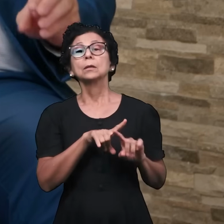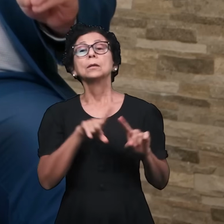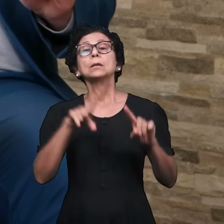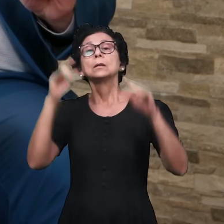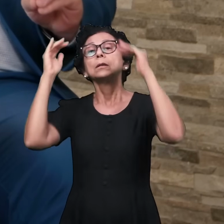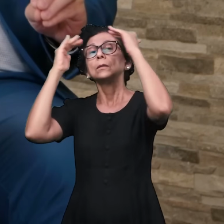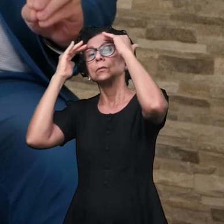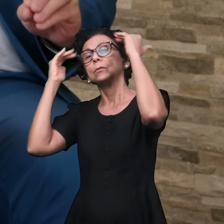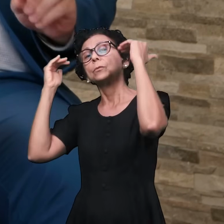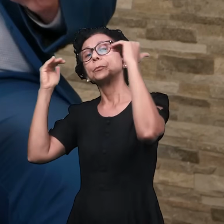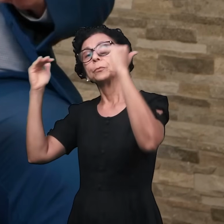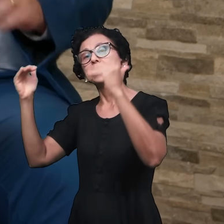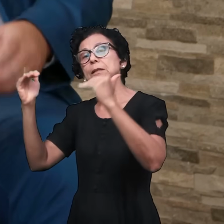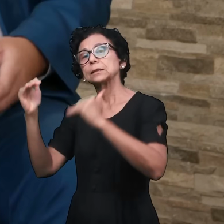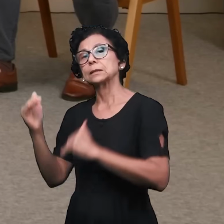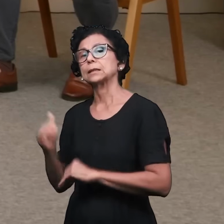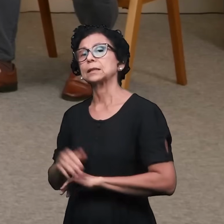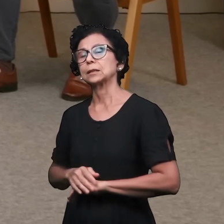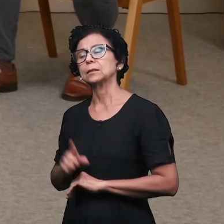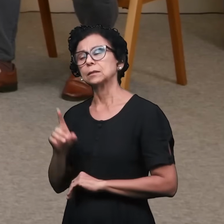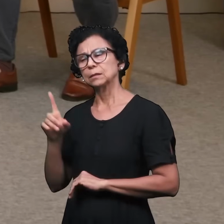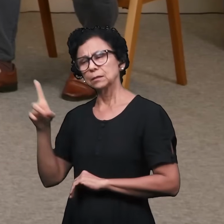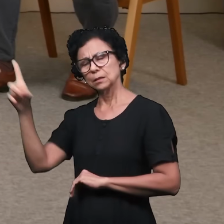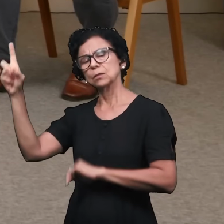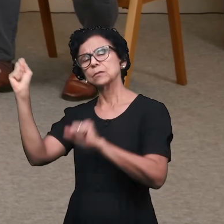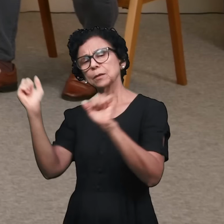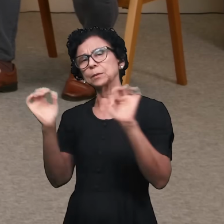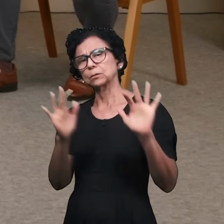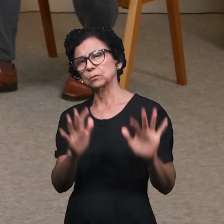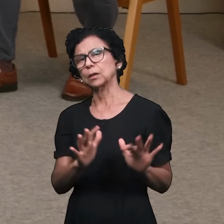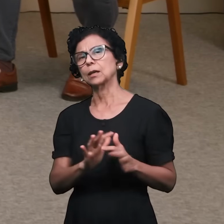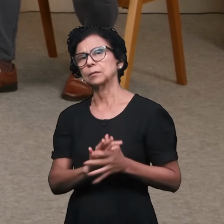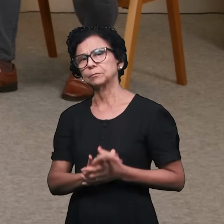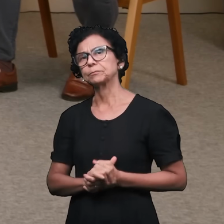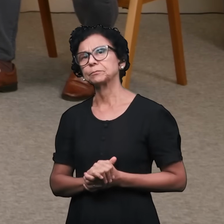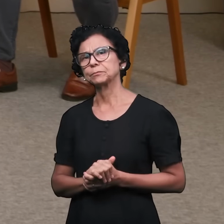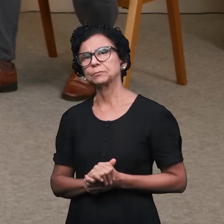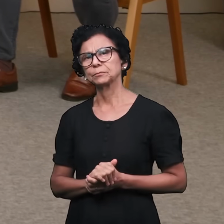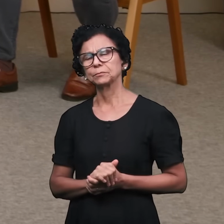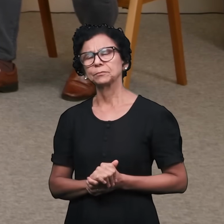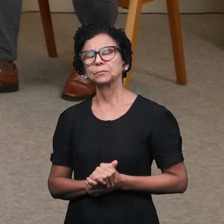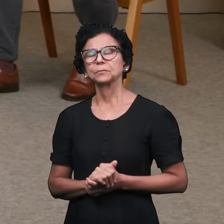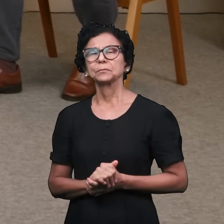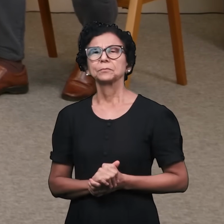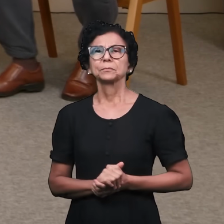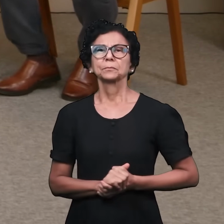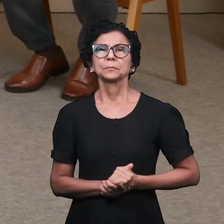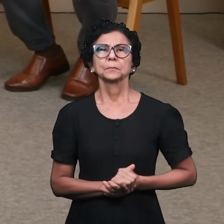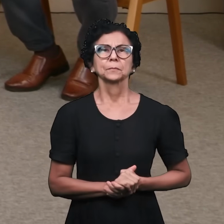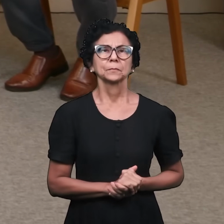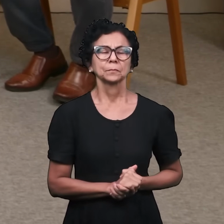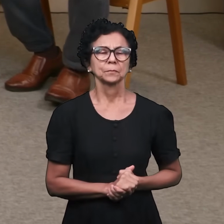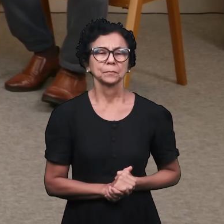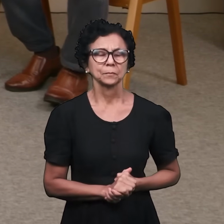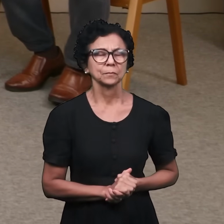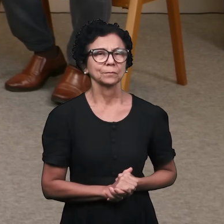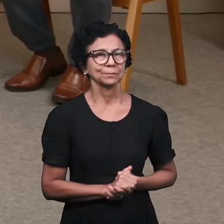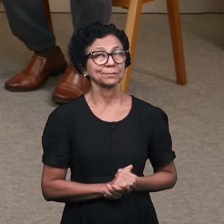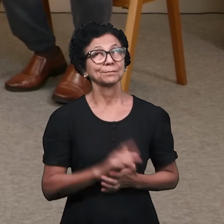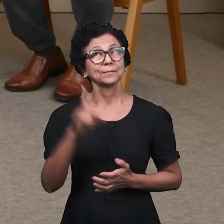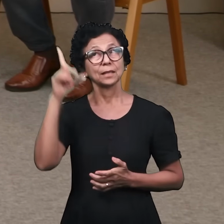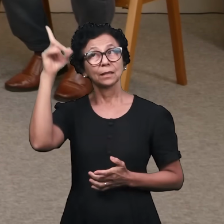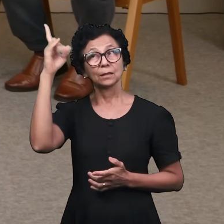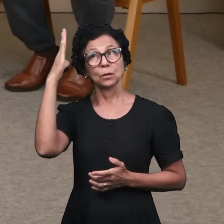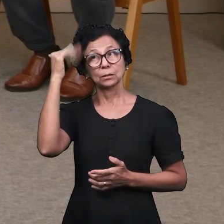às vezes mesmo não gostando, o Senhor vai honrar ele e abençoar. Bem. Pastor Fernando, Deus sabe o que faz,